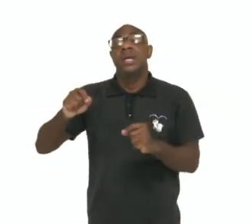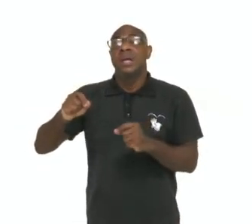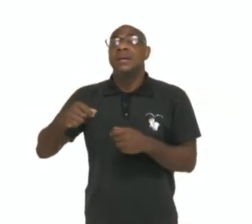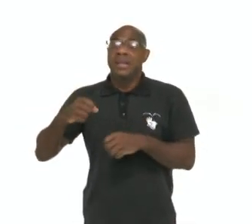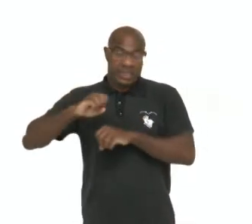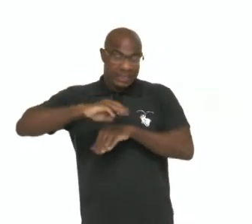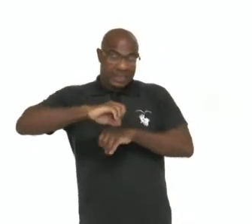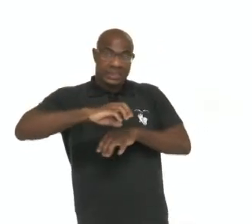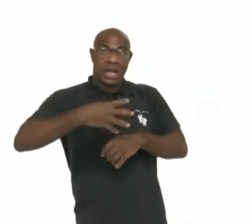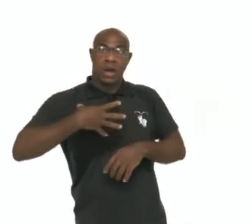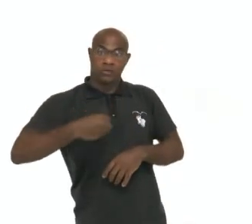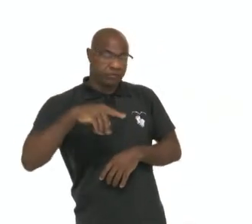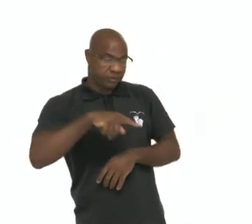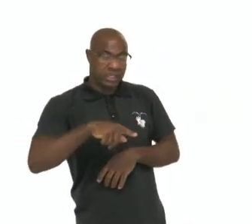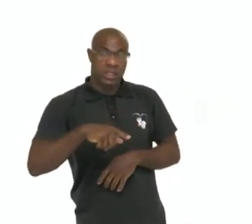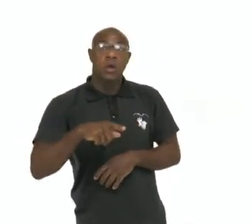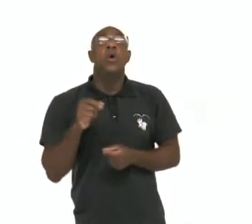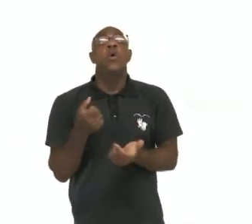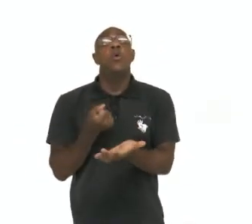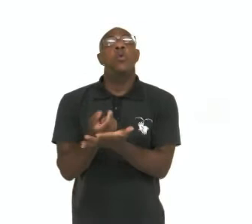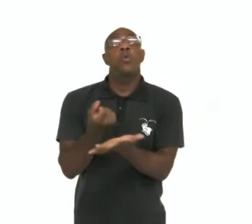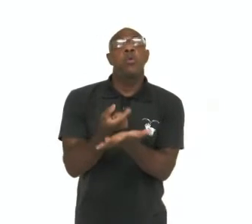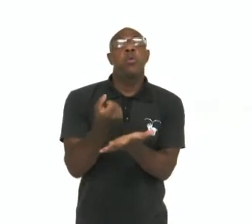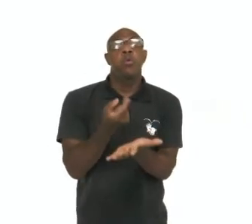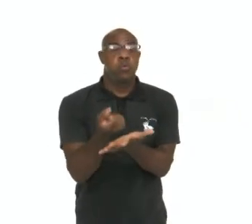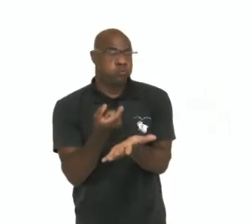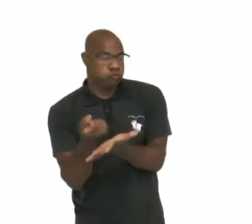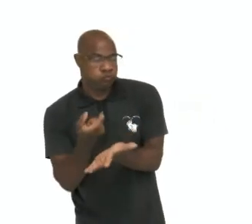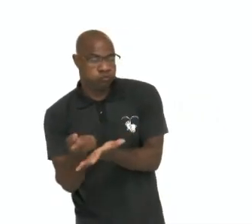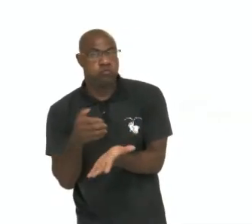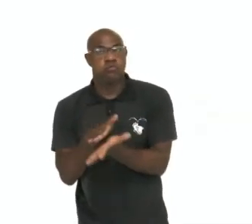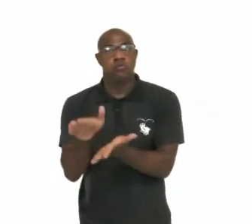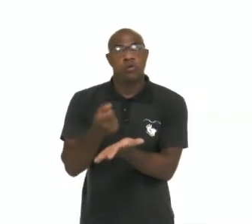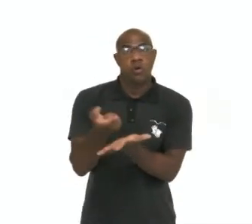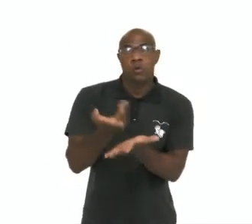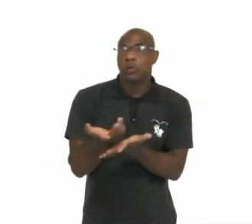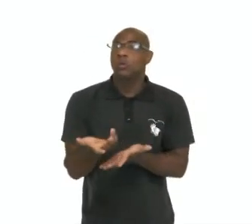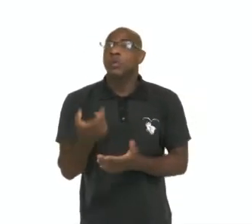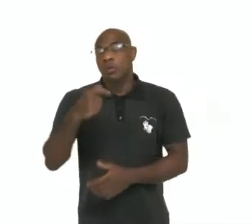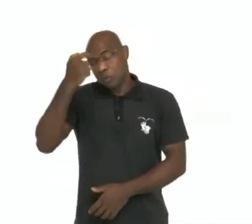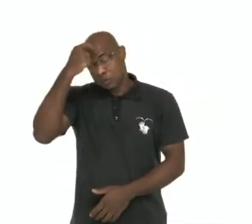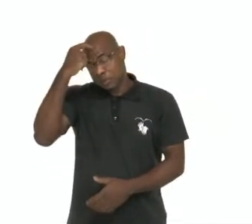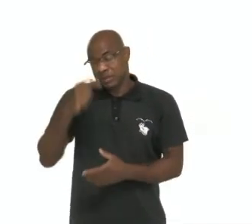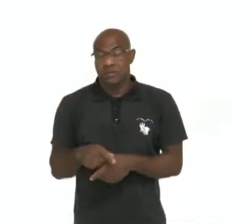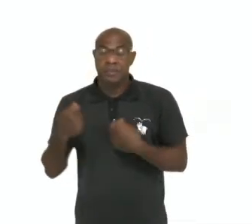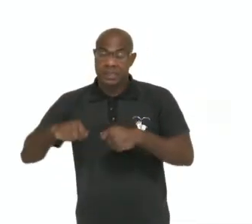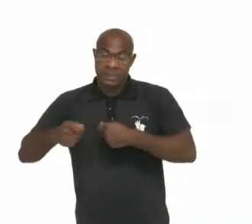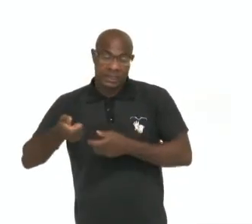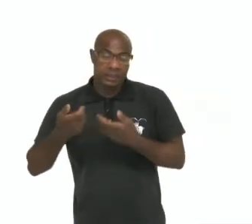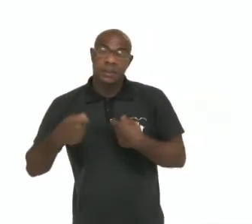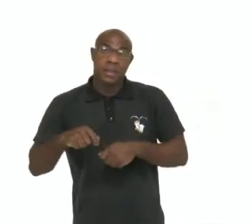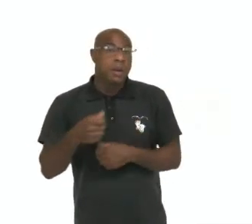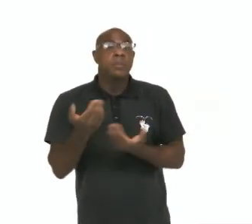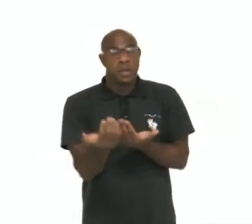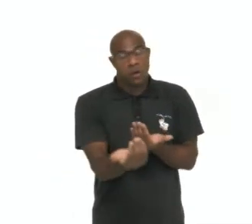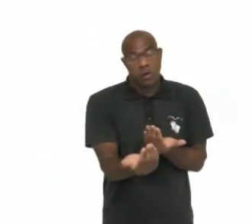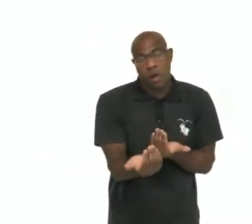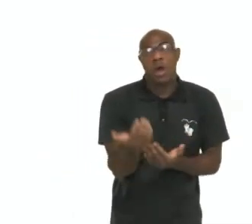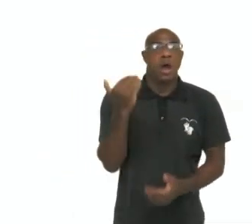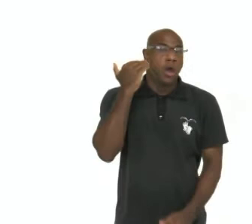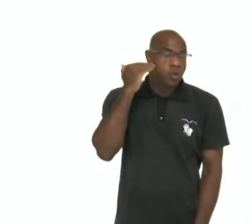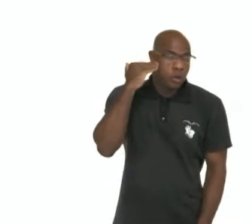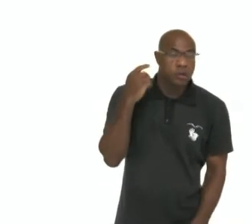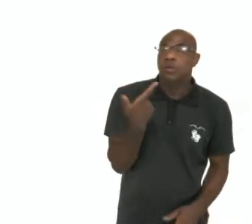consciente. É evidente que crianças e mesmo os adolescentes mais jovens não têm o autocontrole suficiente